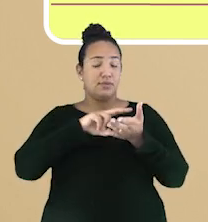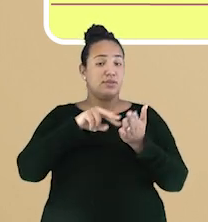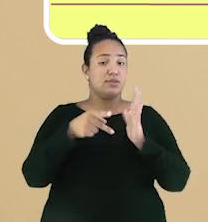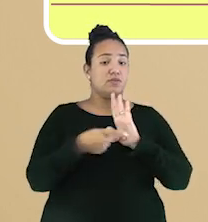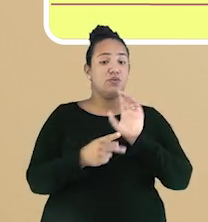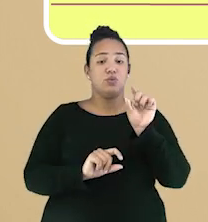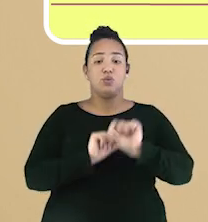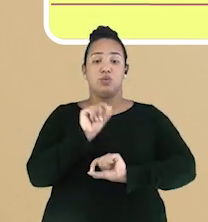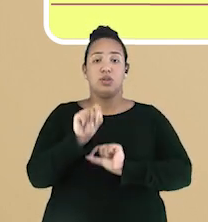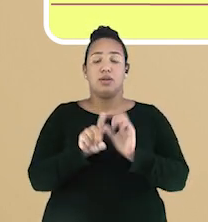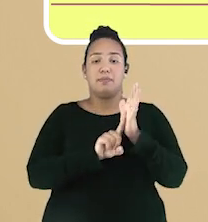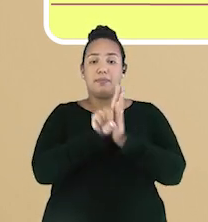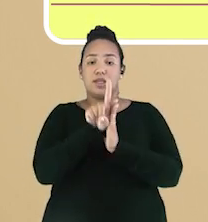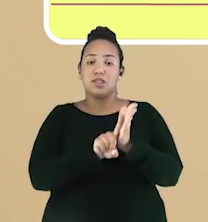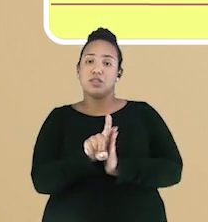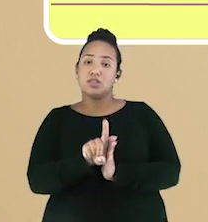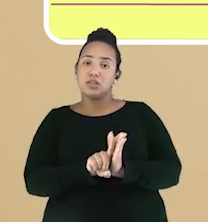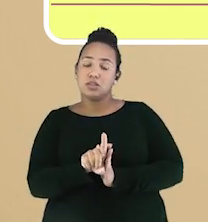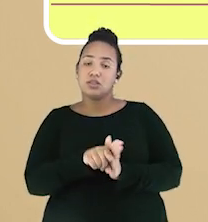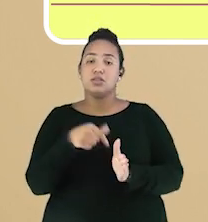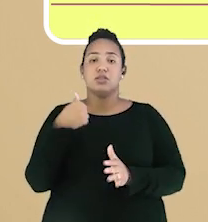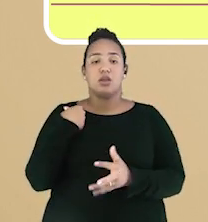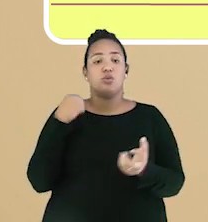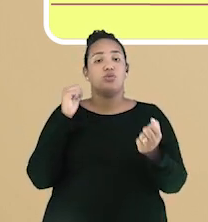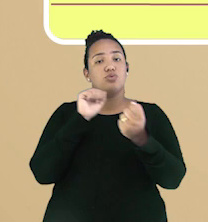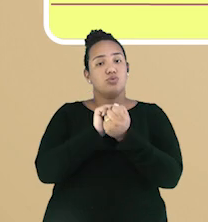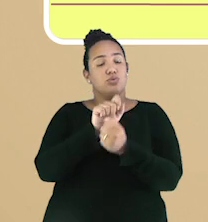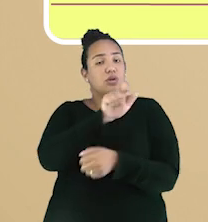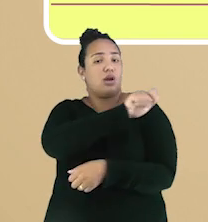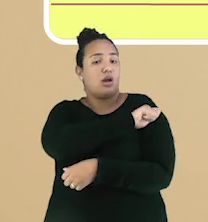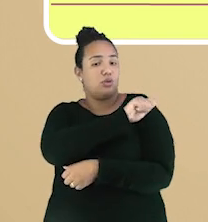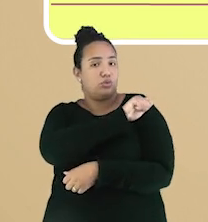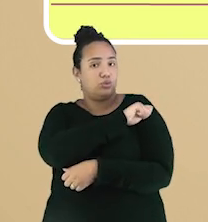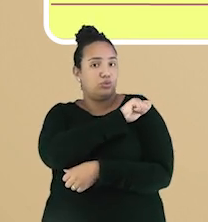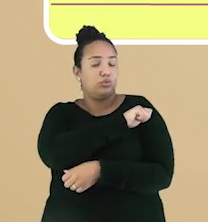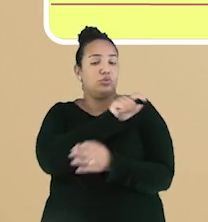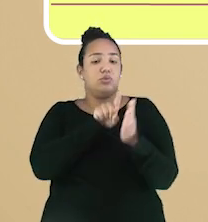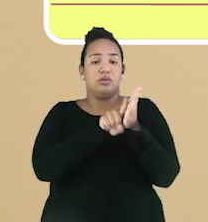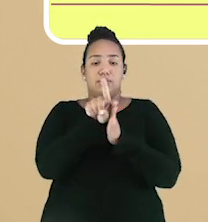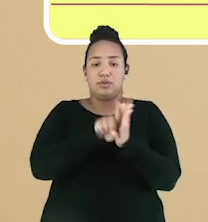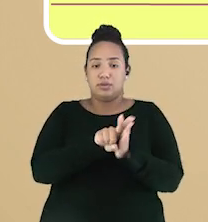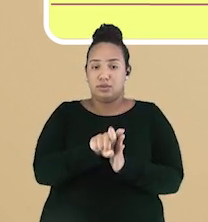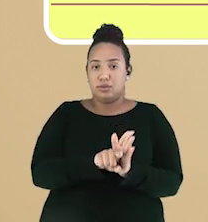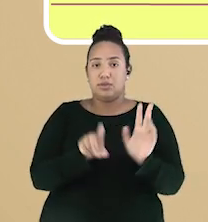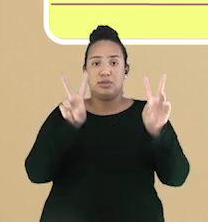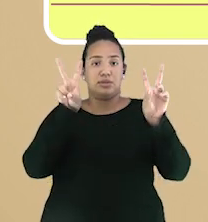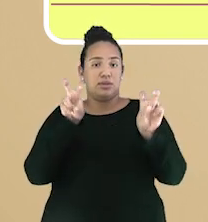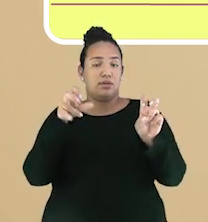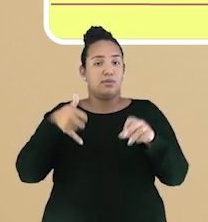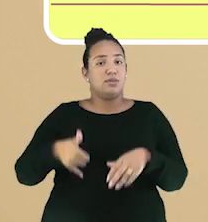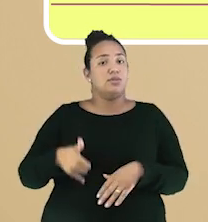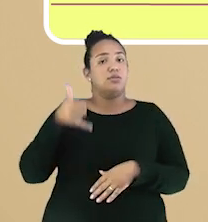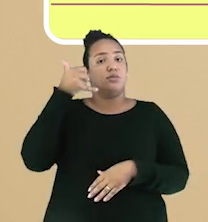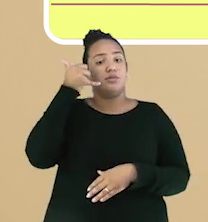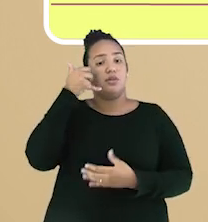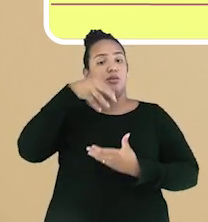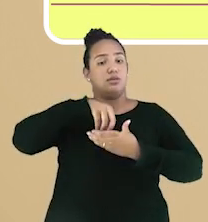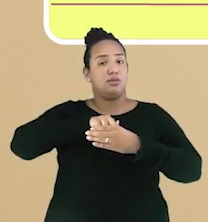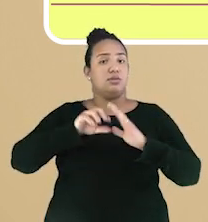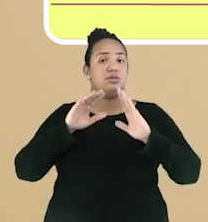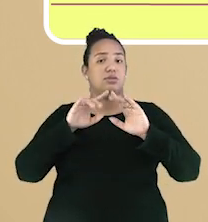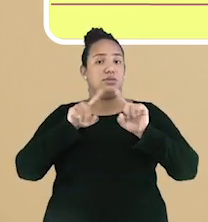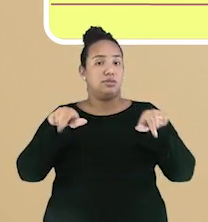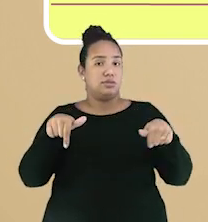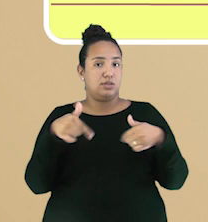a pesquisa que fiz com os meus alunos do 9º ano sobre o uso do celular em sala de aula.